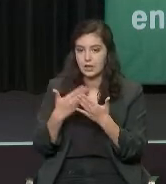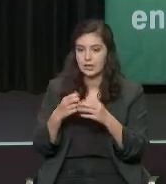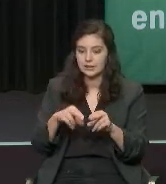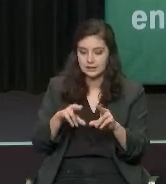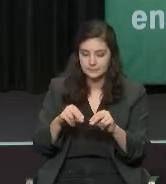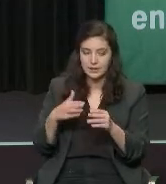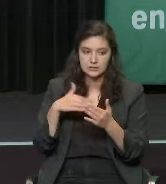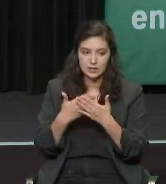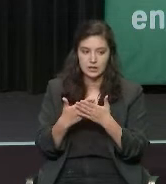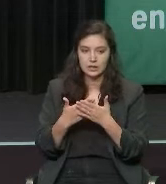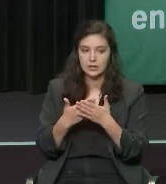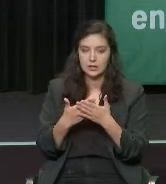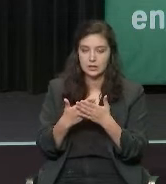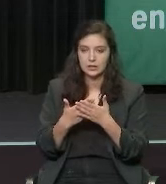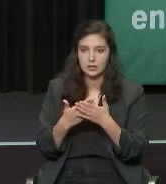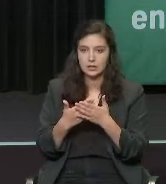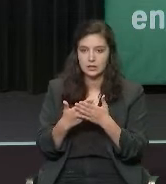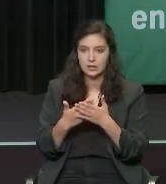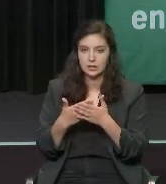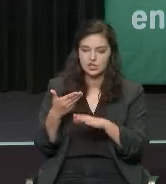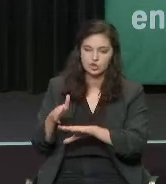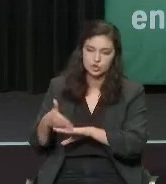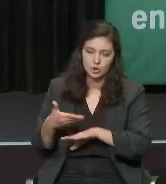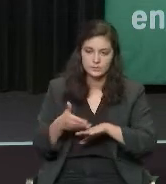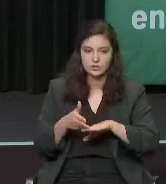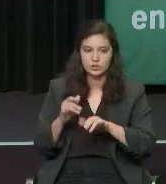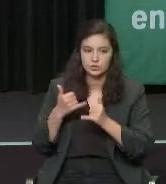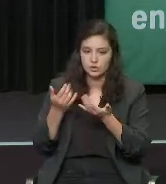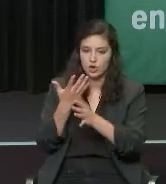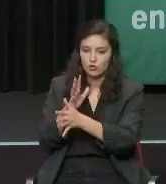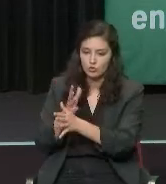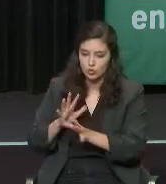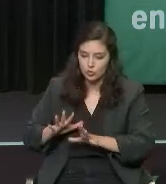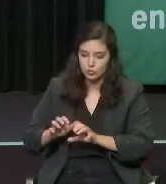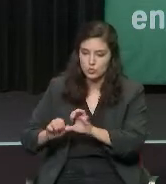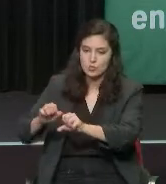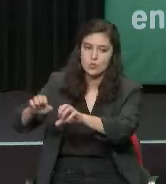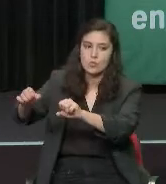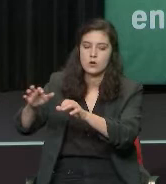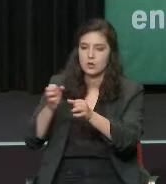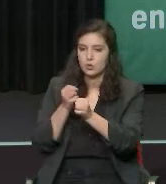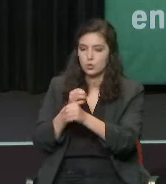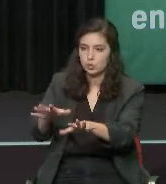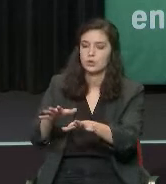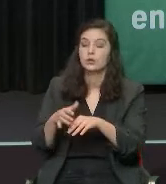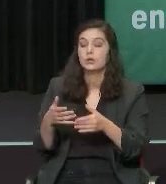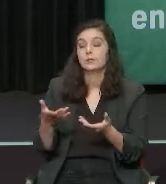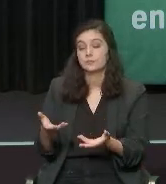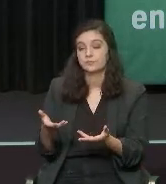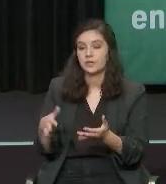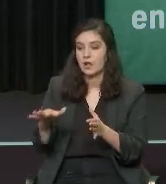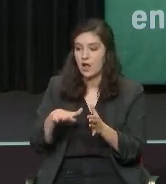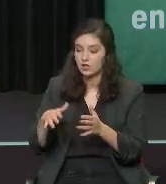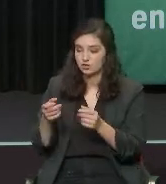limpar e deixar os sobrantes, e depois o fogo vem e projeta esses mesmos sobrantes em projeções difíceis para áreas vizinhas. Portanto, é importante que